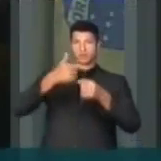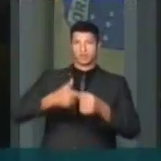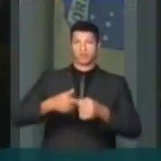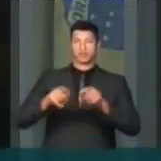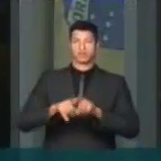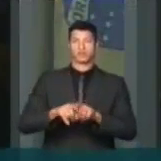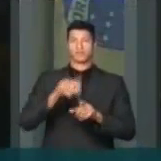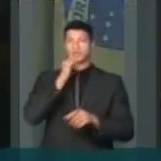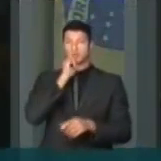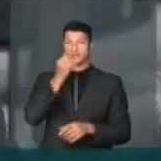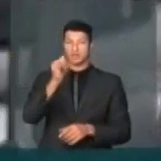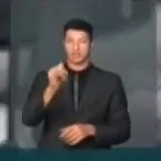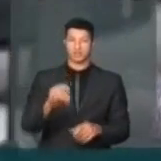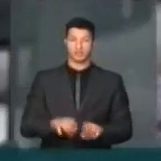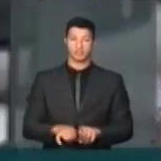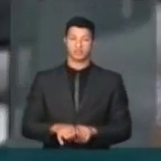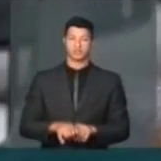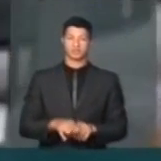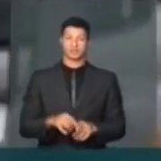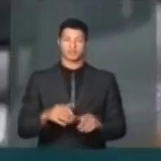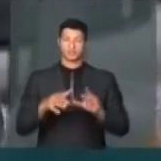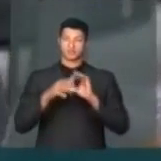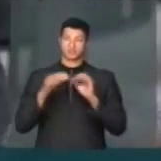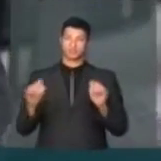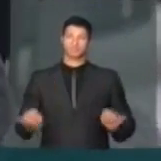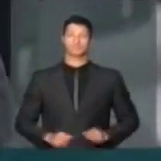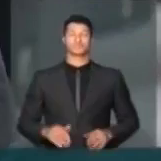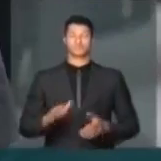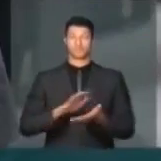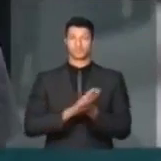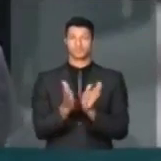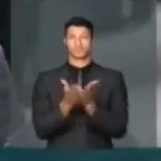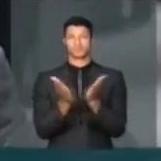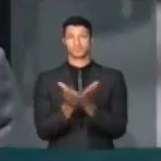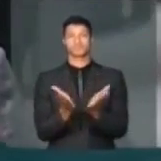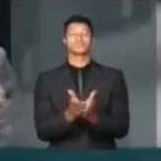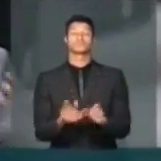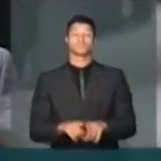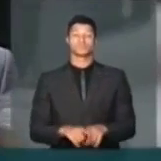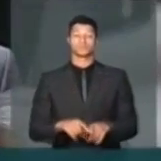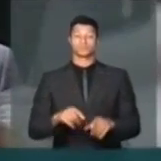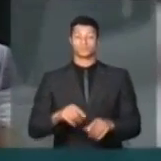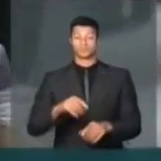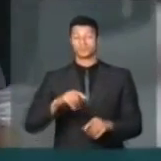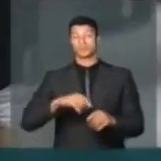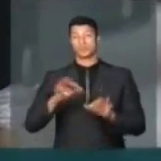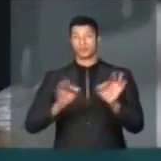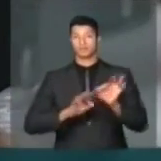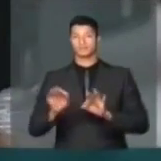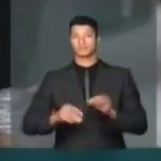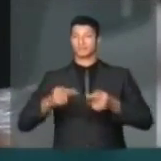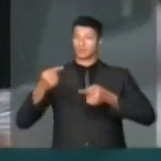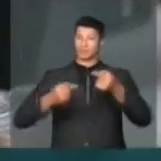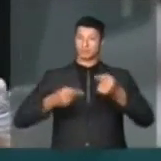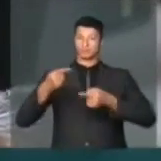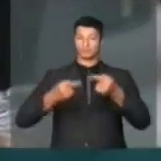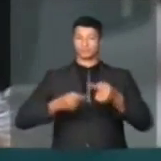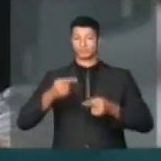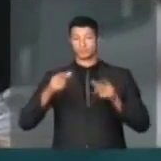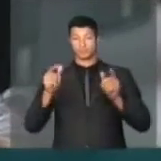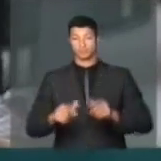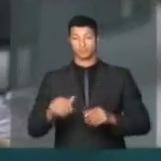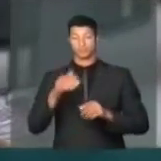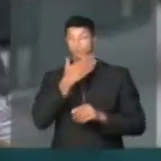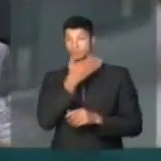gasolina, aumento de energia, arrocho na classe média. Isso tudo é amalgamado para o ambiente político,